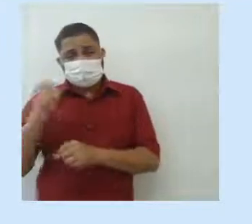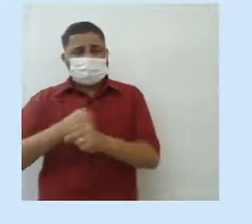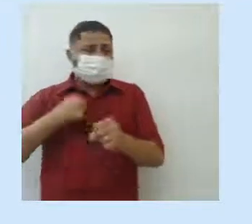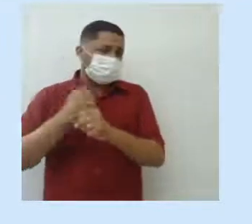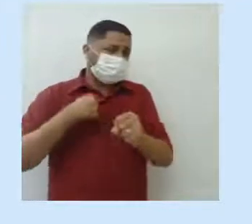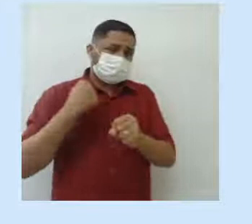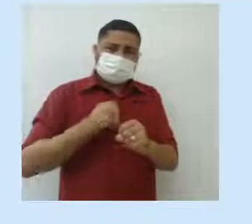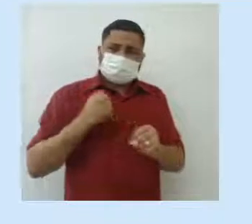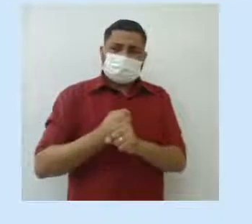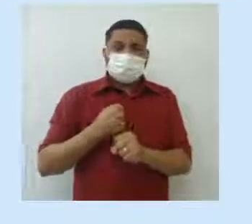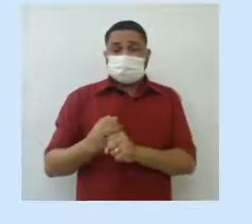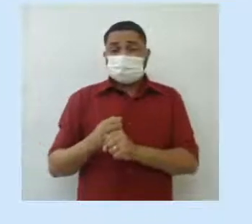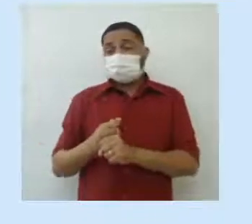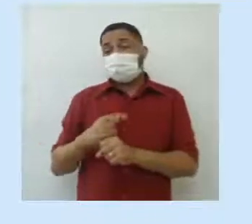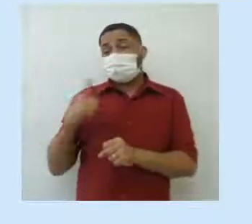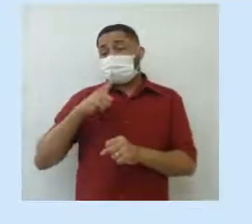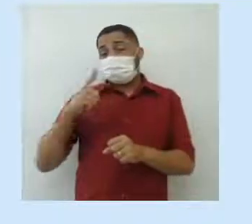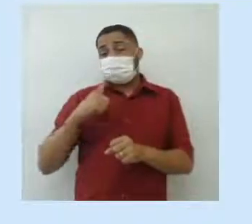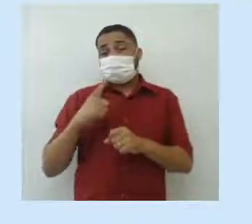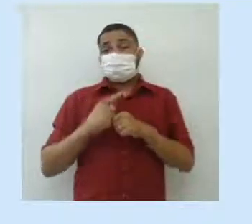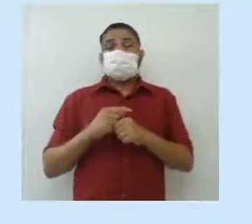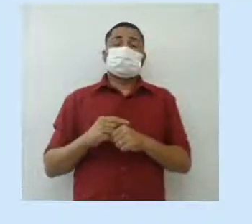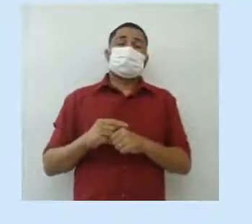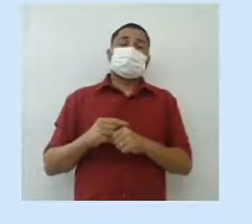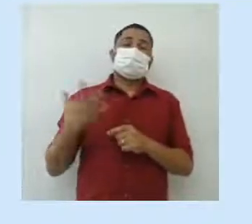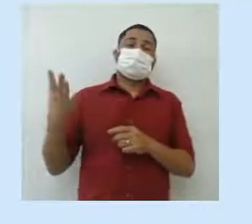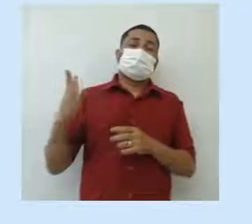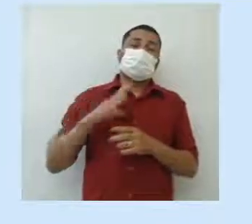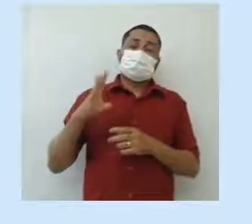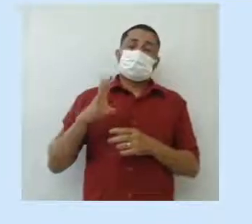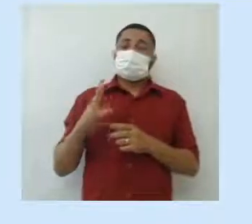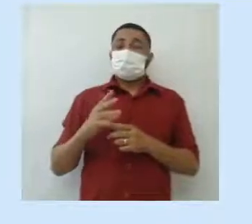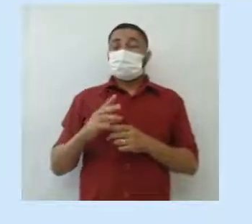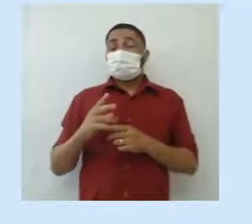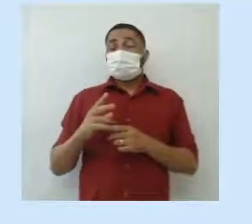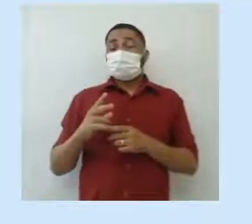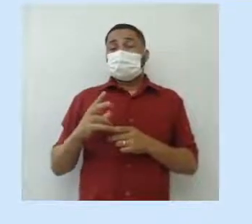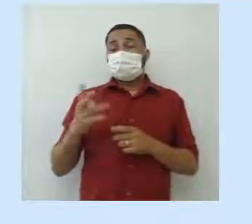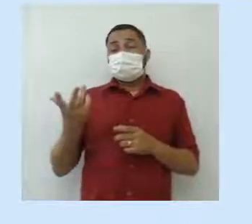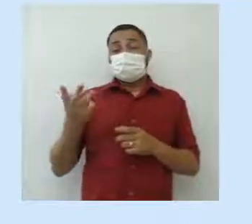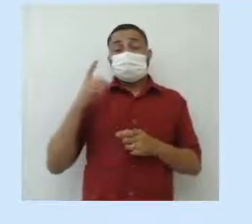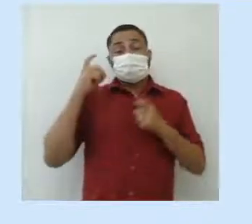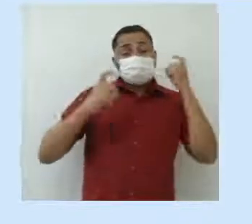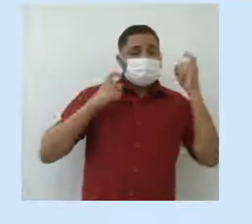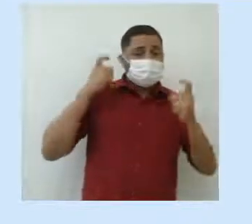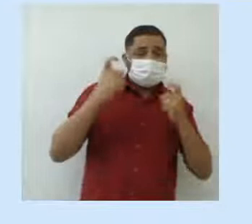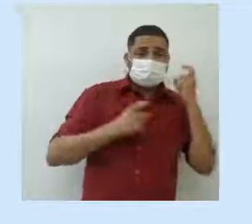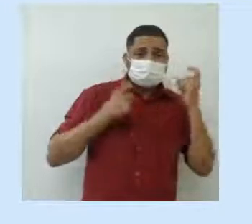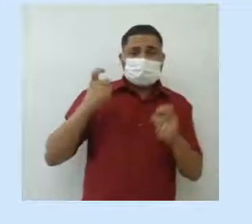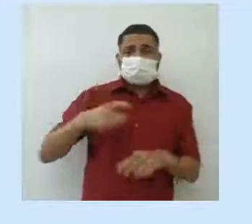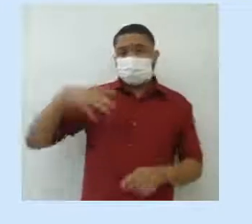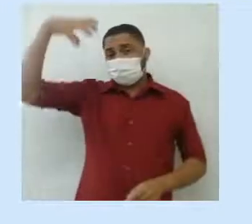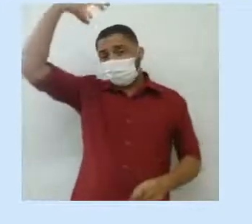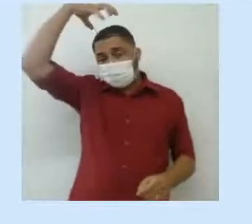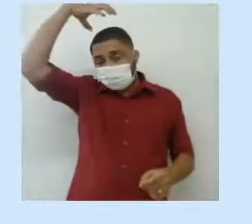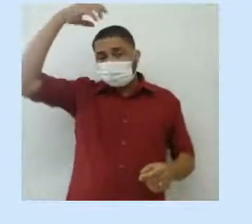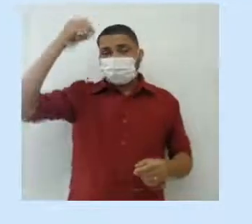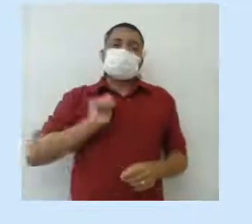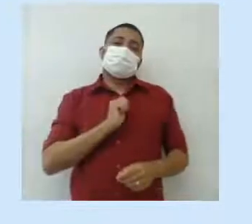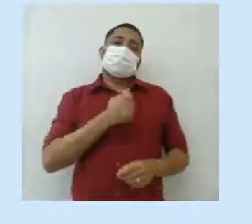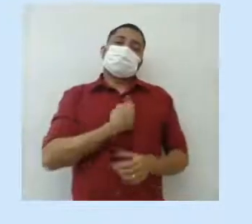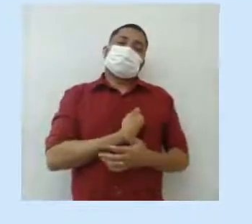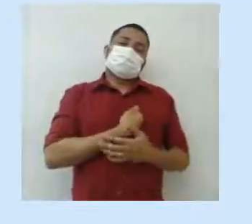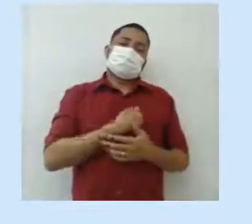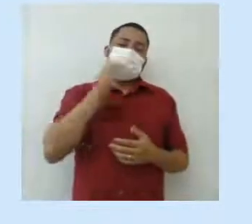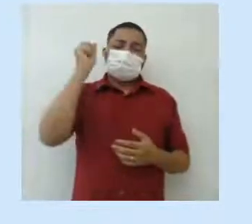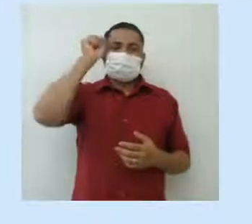morticínio, né, ou seja, gerando preocupação por parte da coroa, né, espanhola, né, a ideia